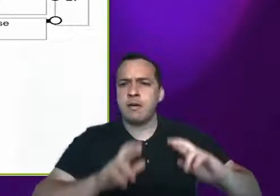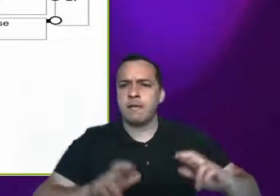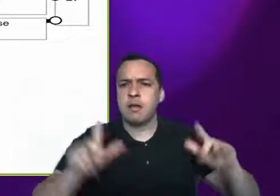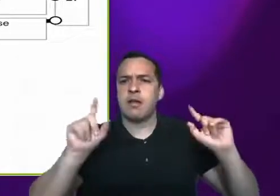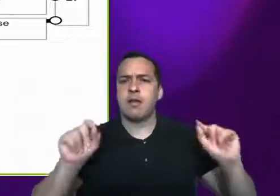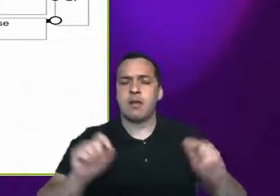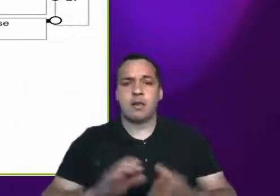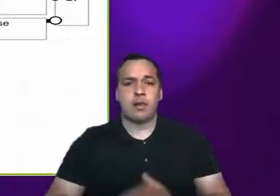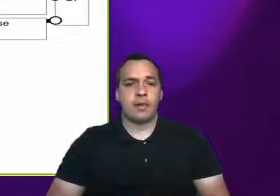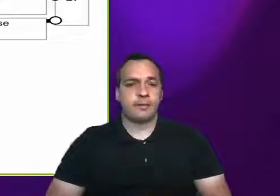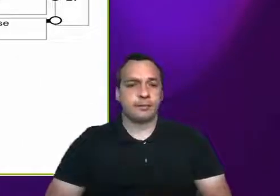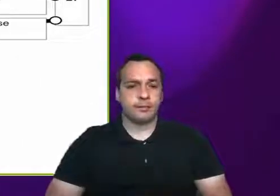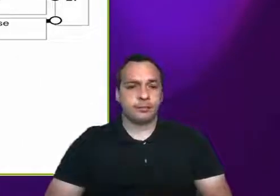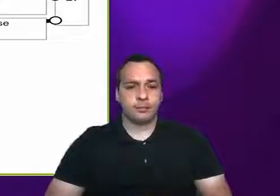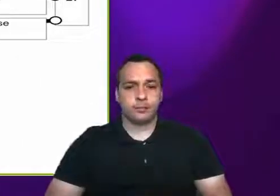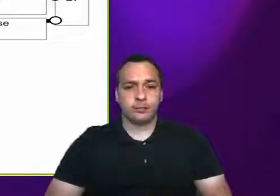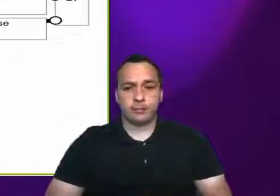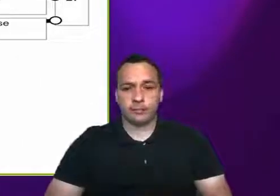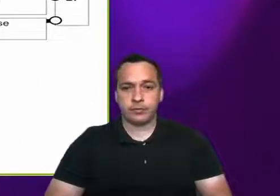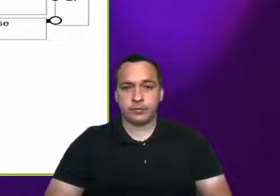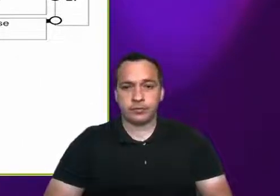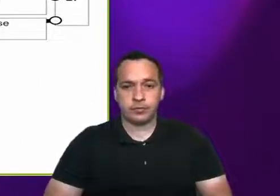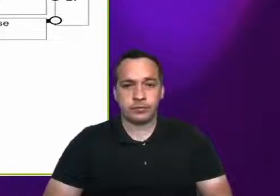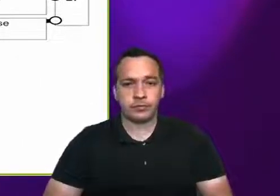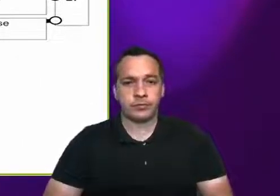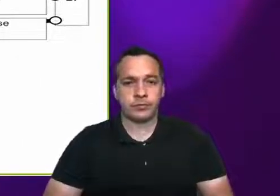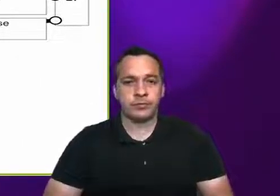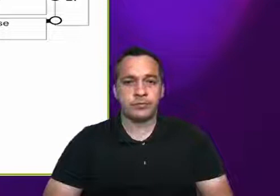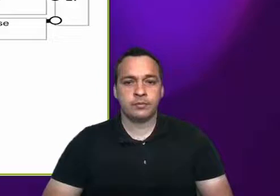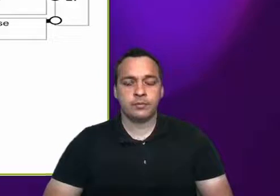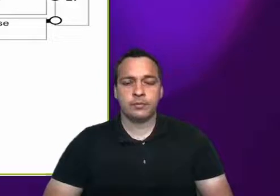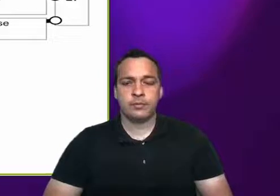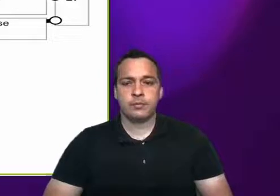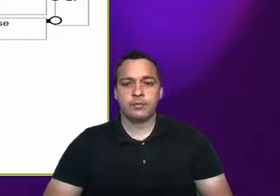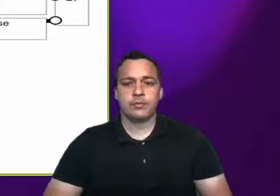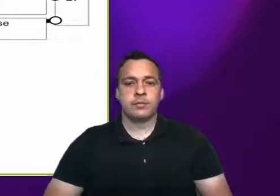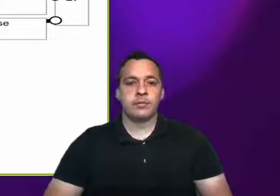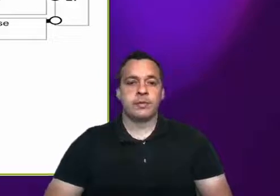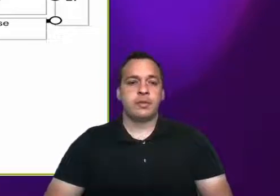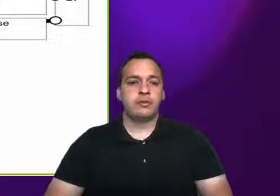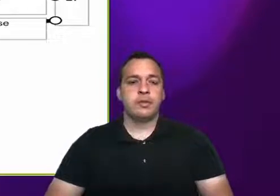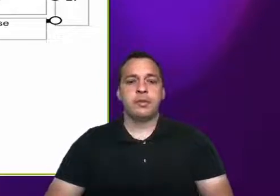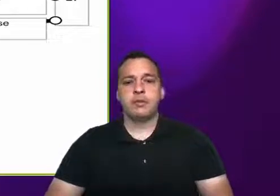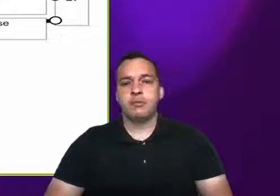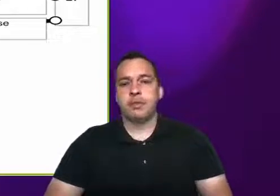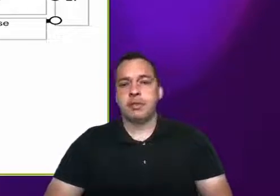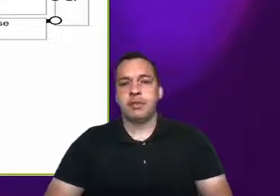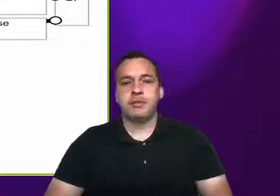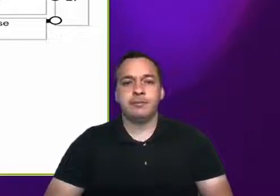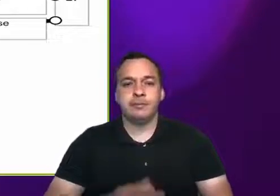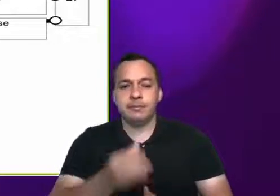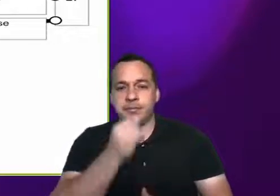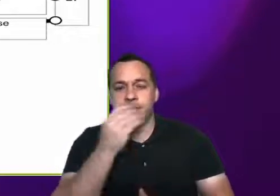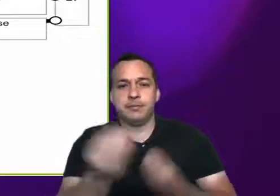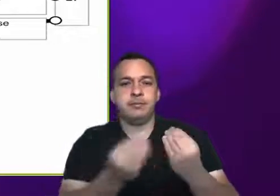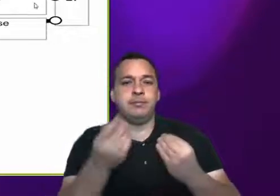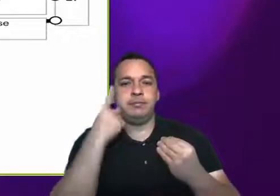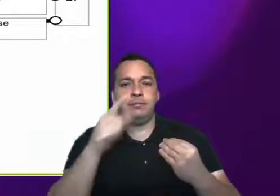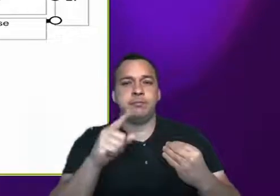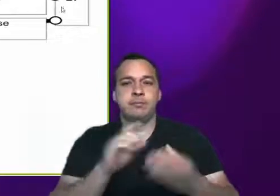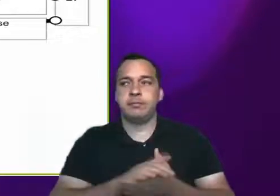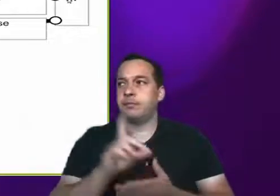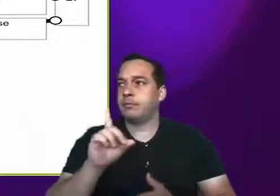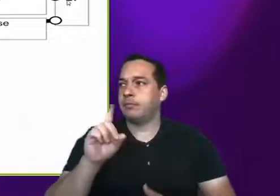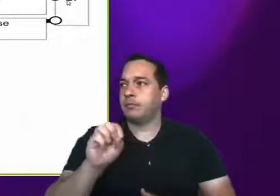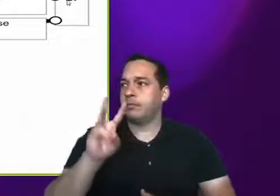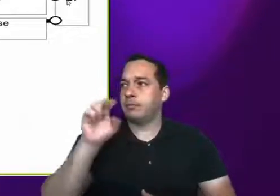de diversas maneiras, principalmente nos tratamentos que eu posso oferecer para esse paciente, como bridge ou